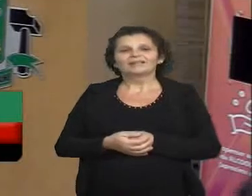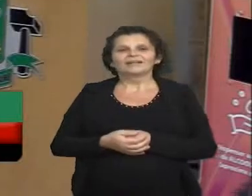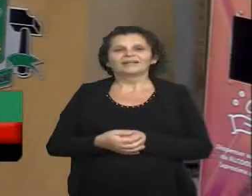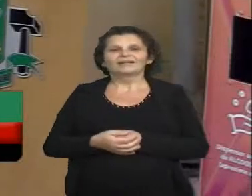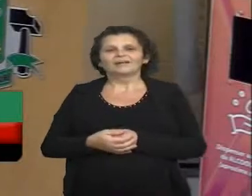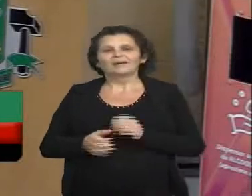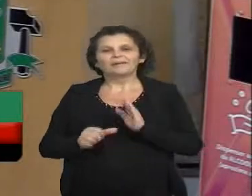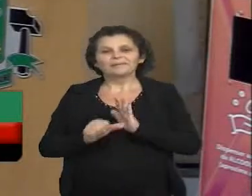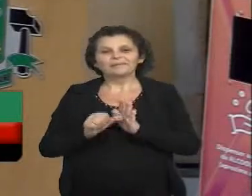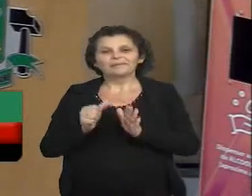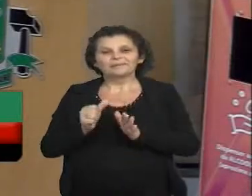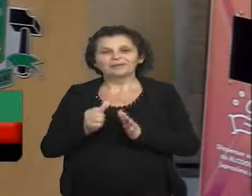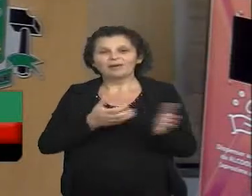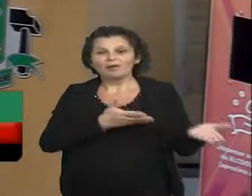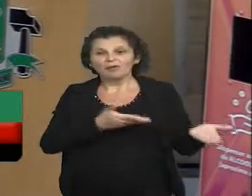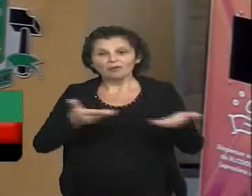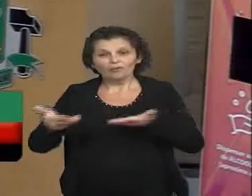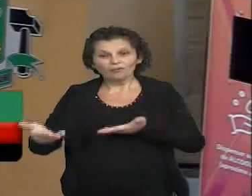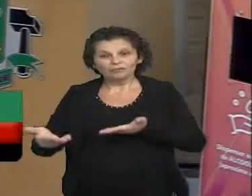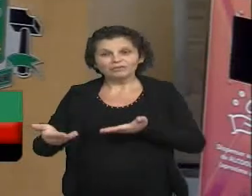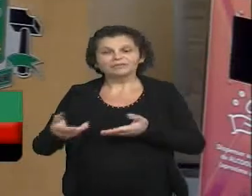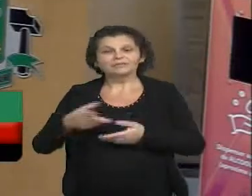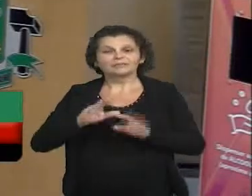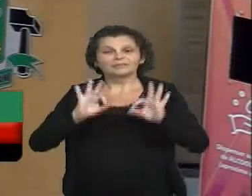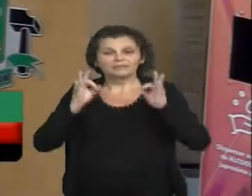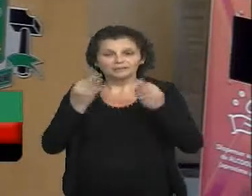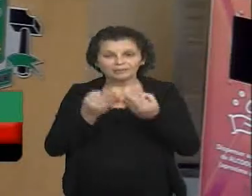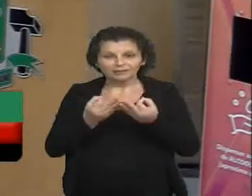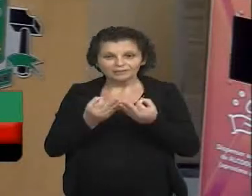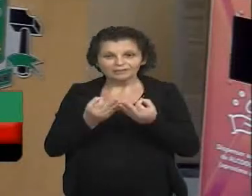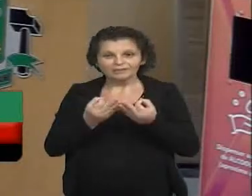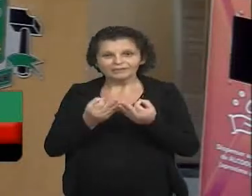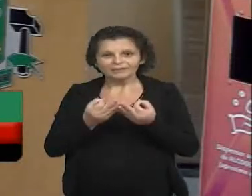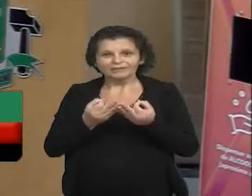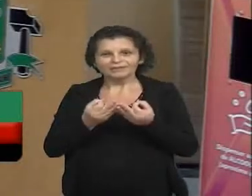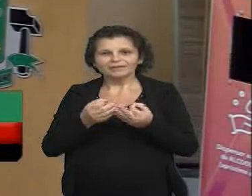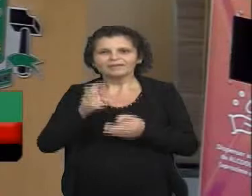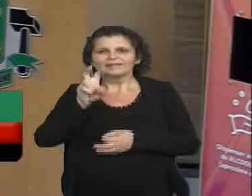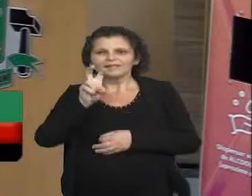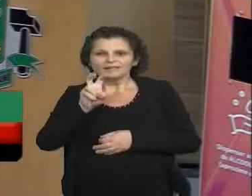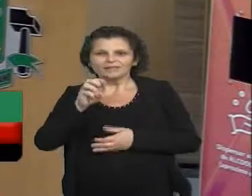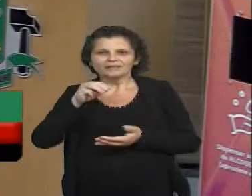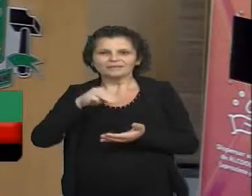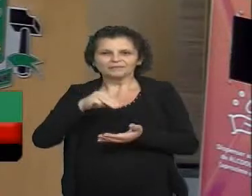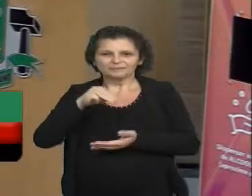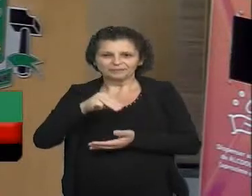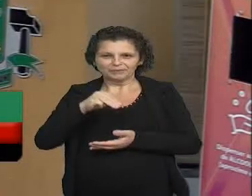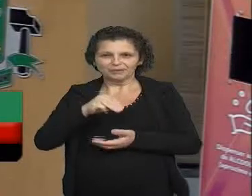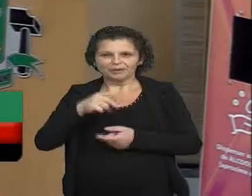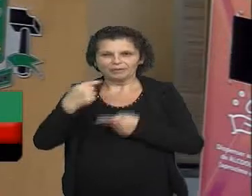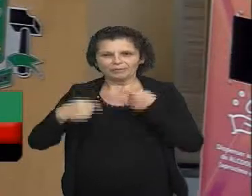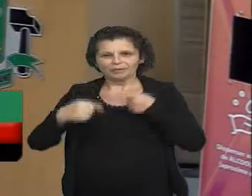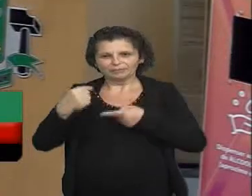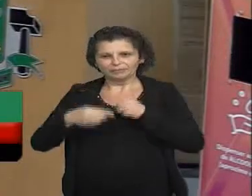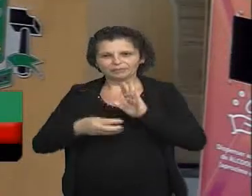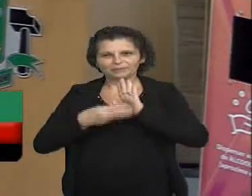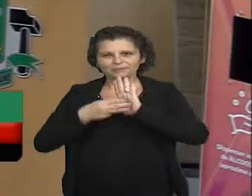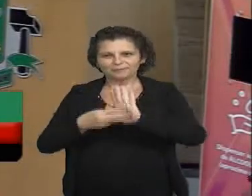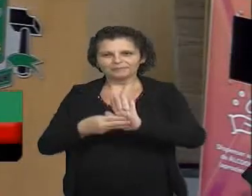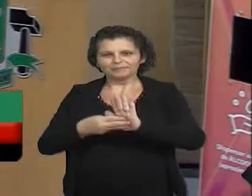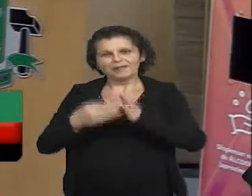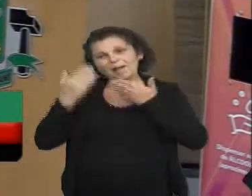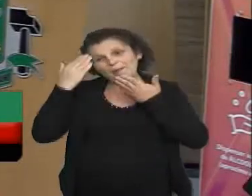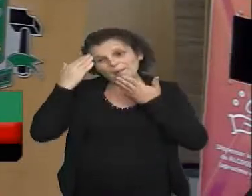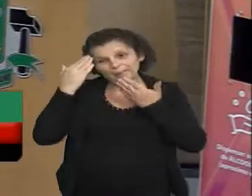a primeira parte o convite para sua família. E a Vossa Excelência tem 5 minutos para discutir a sua moção, viu, vereadora?